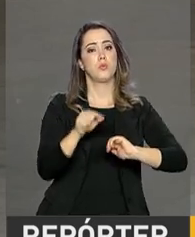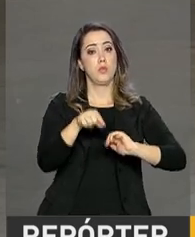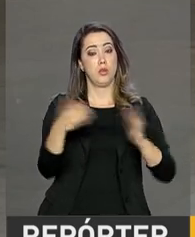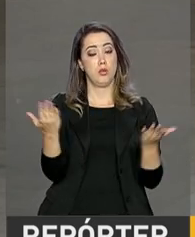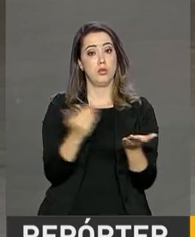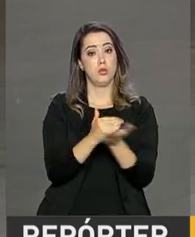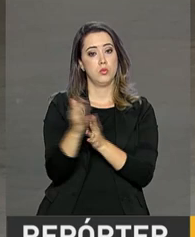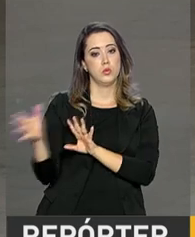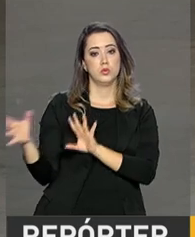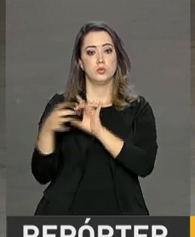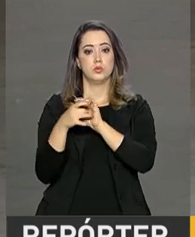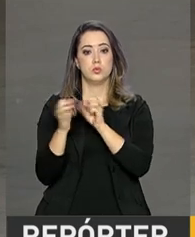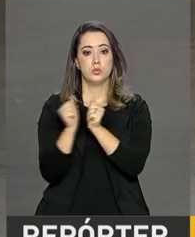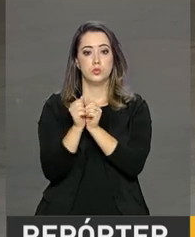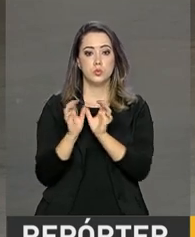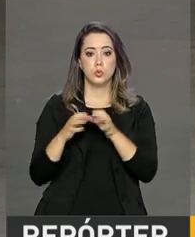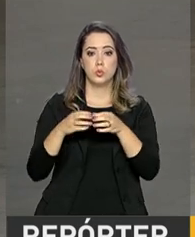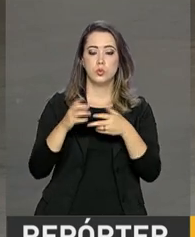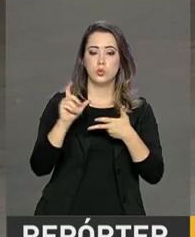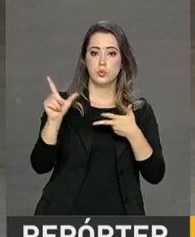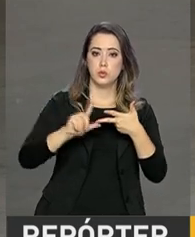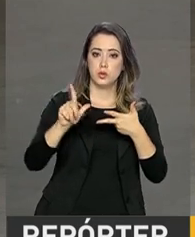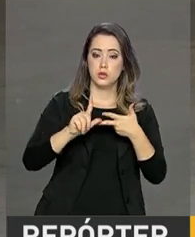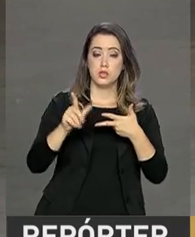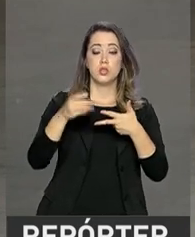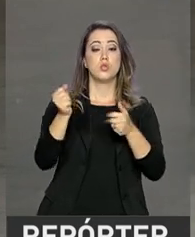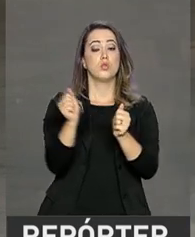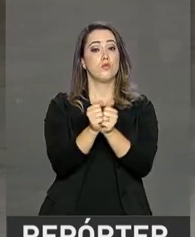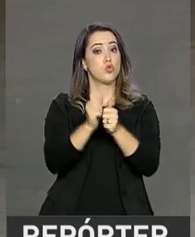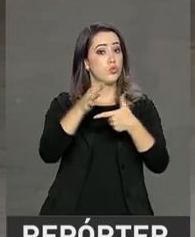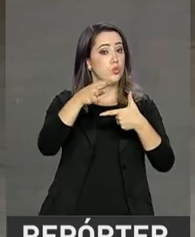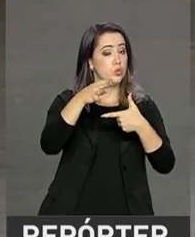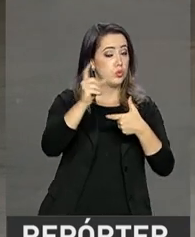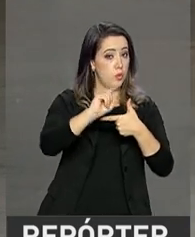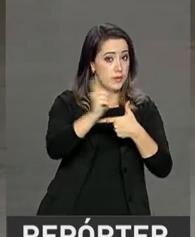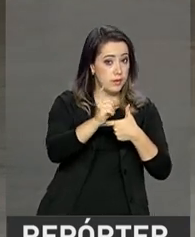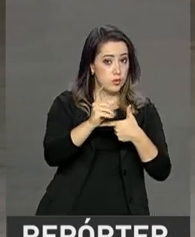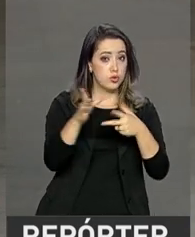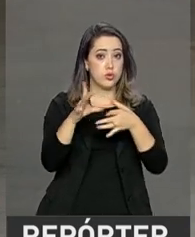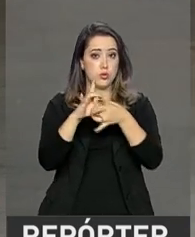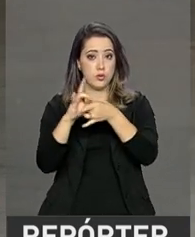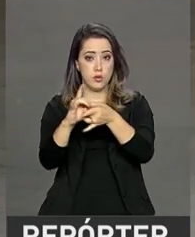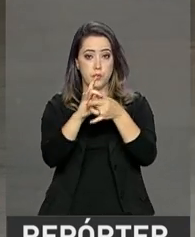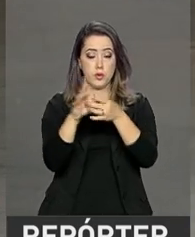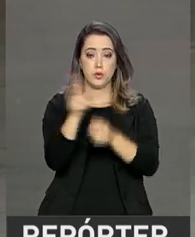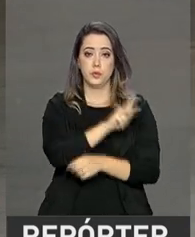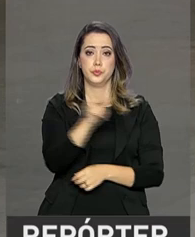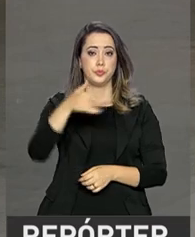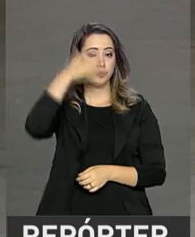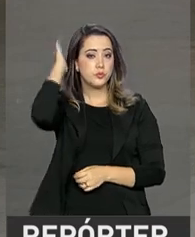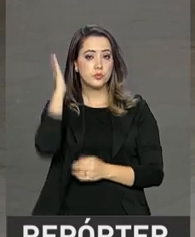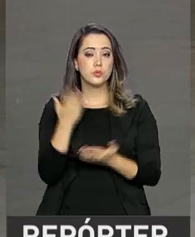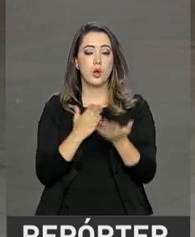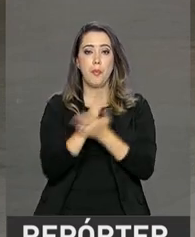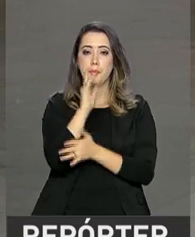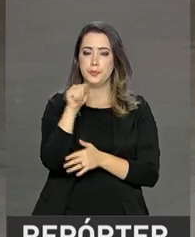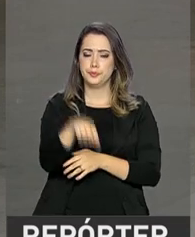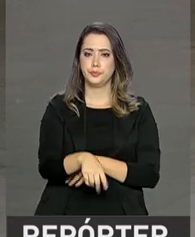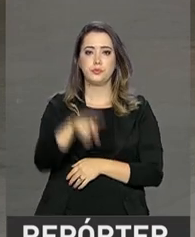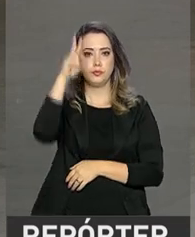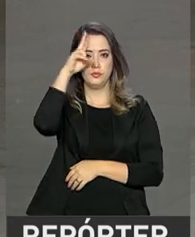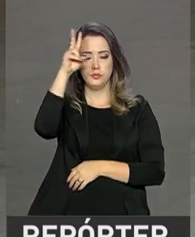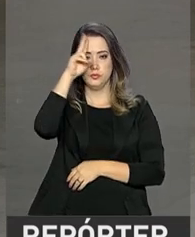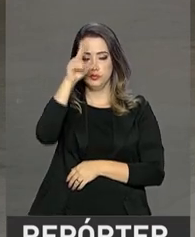partir de uma parceria entre o Legislativo e o Executivo, o presidente Michel Temer sanciona na tarde desta segunda-feira, aqui no